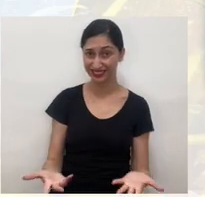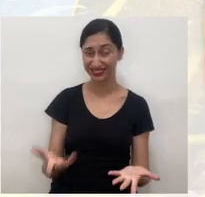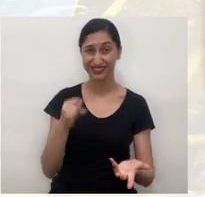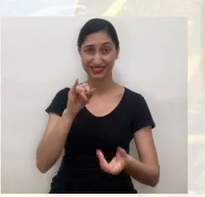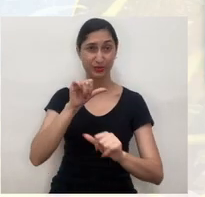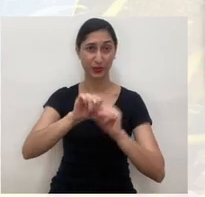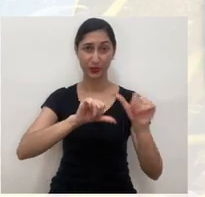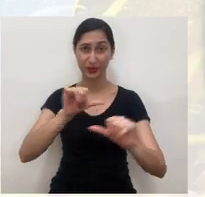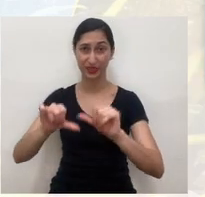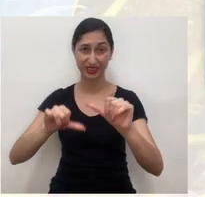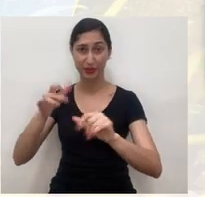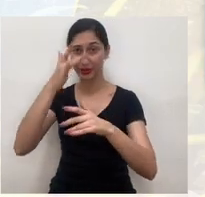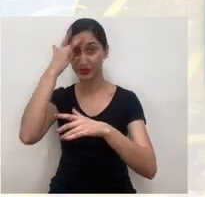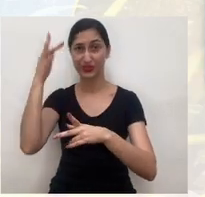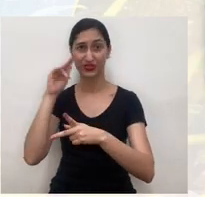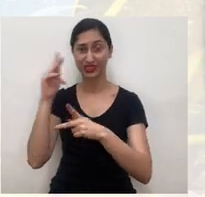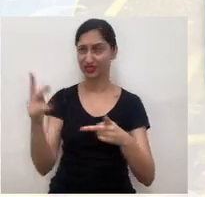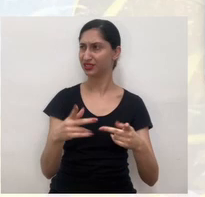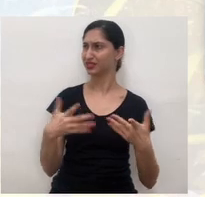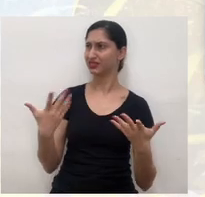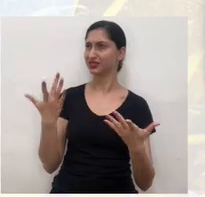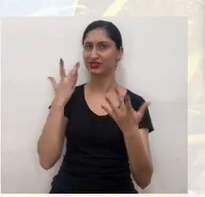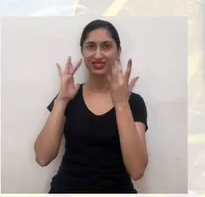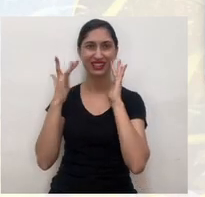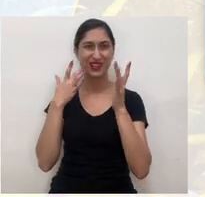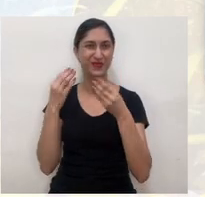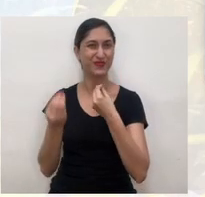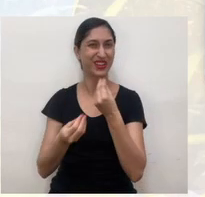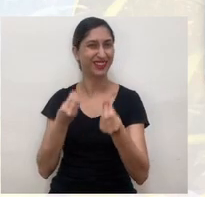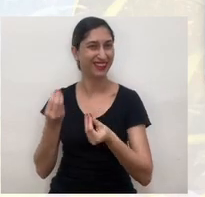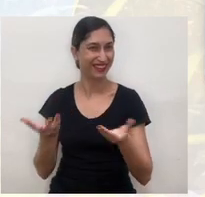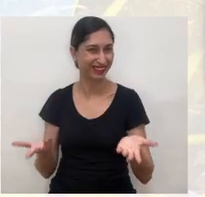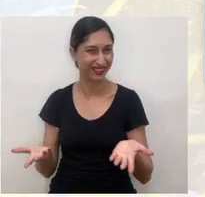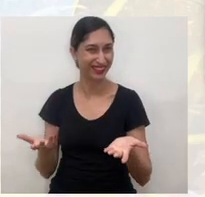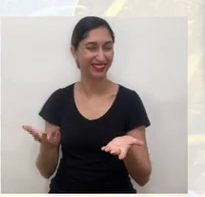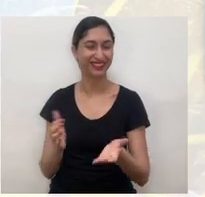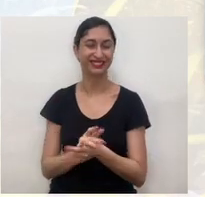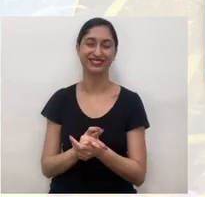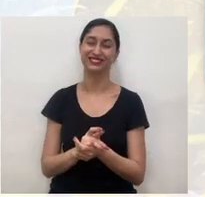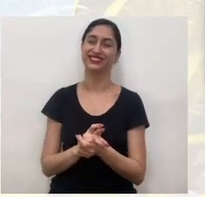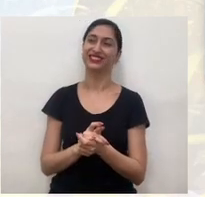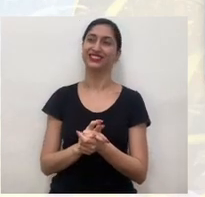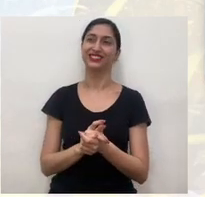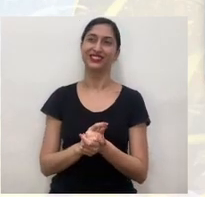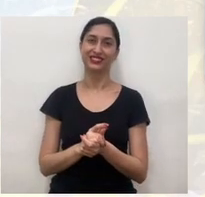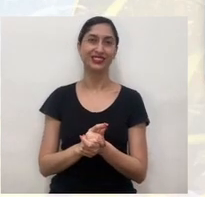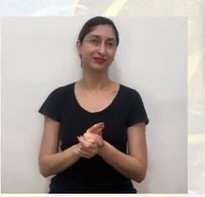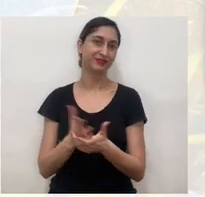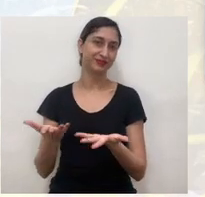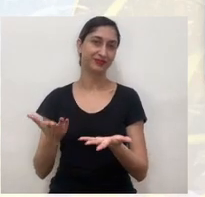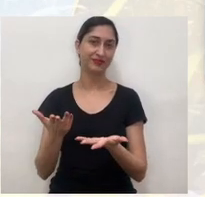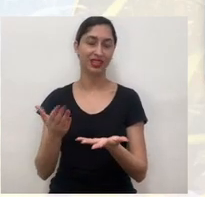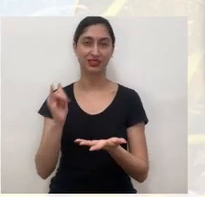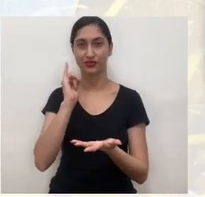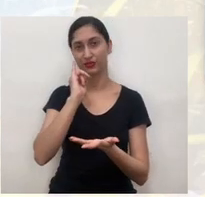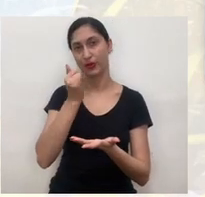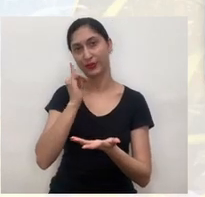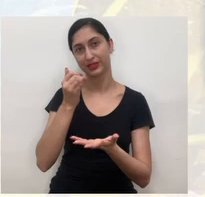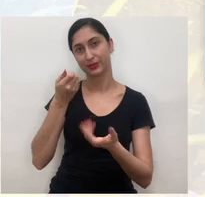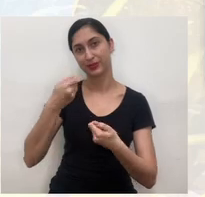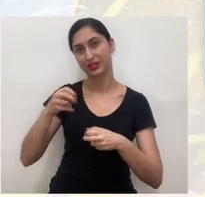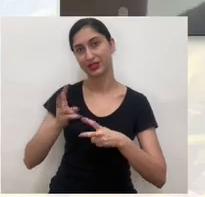um visitante fica confuso, não sabe onde era a residência, e essa informação tem que ficar,